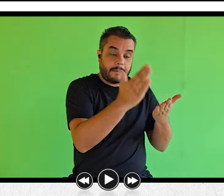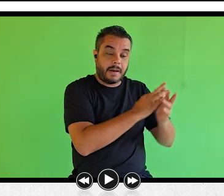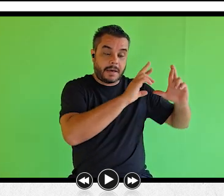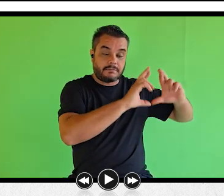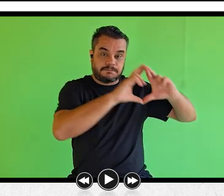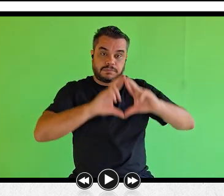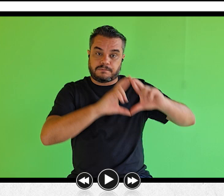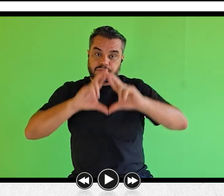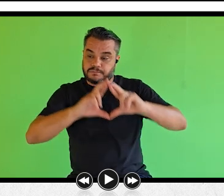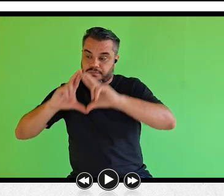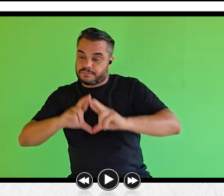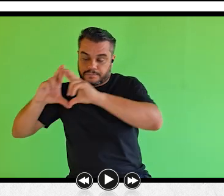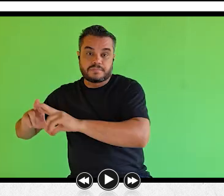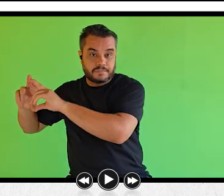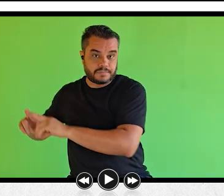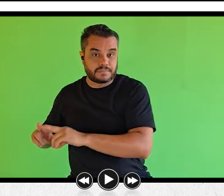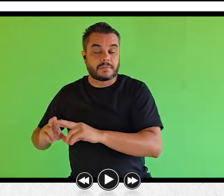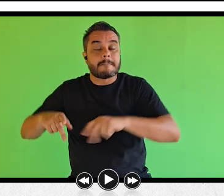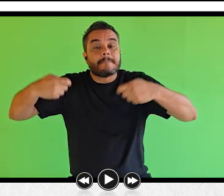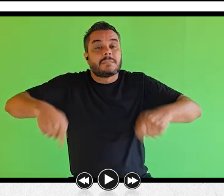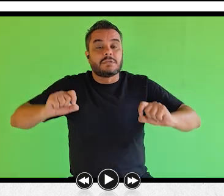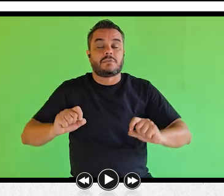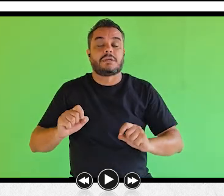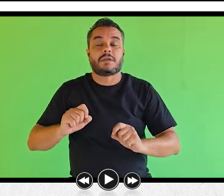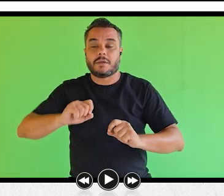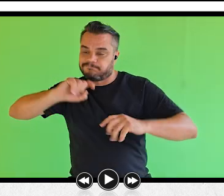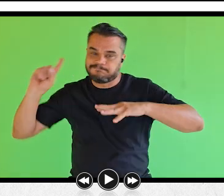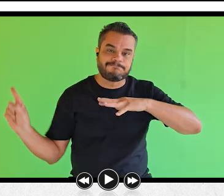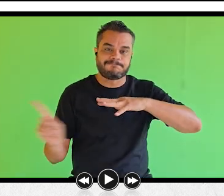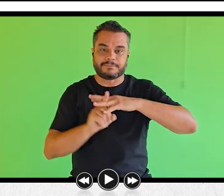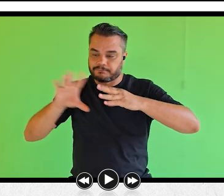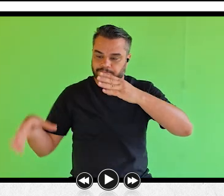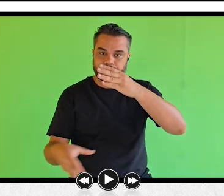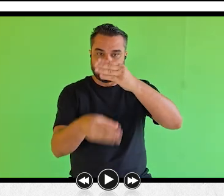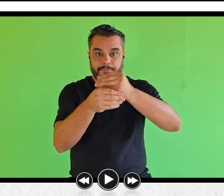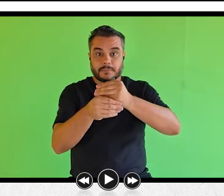com o orçamento do município, né, gerando aí essa inclusão e renda.